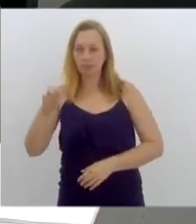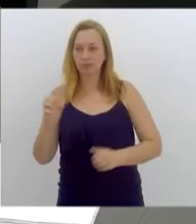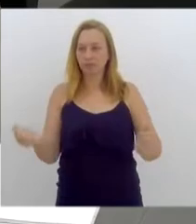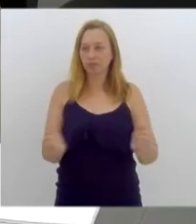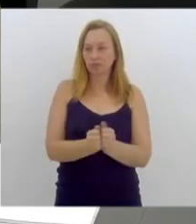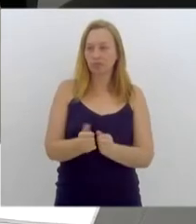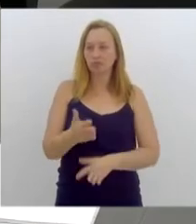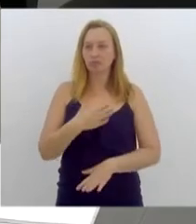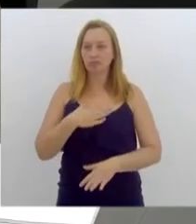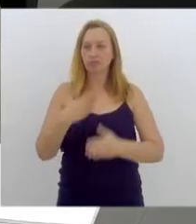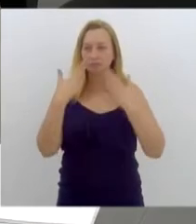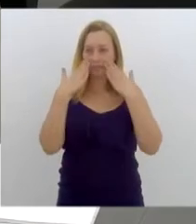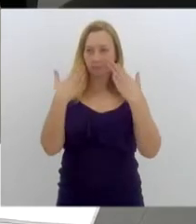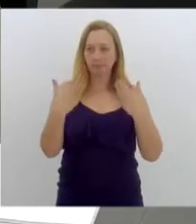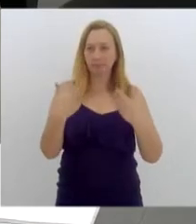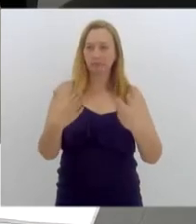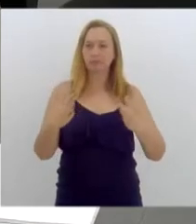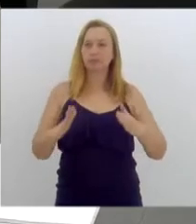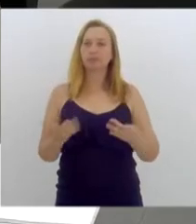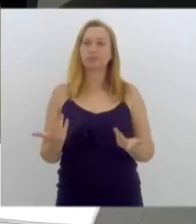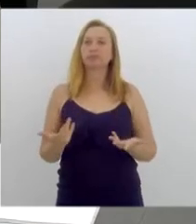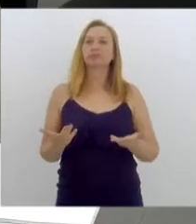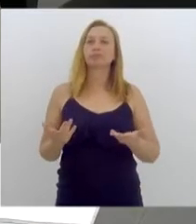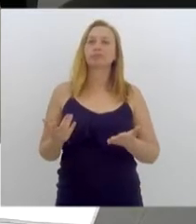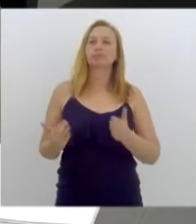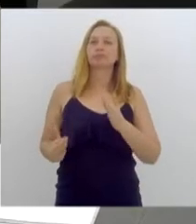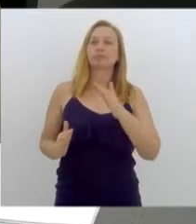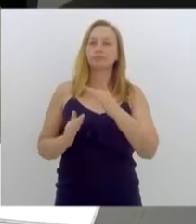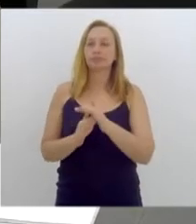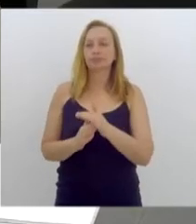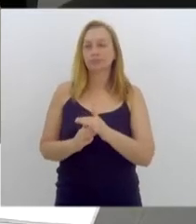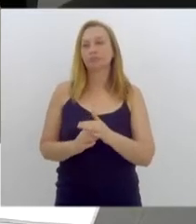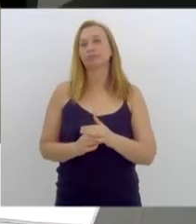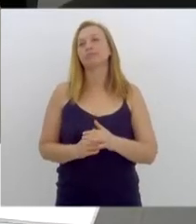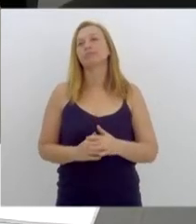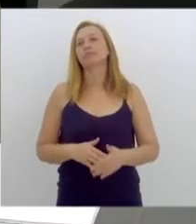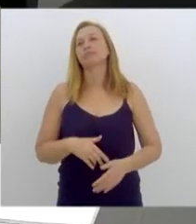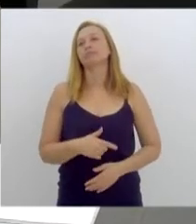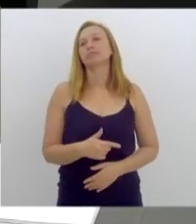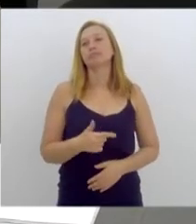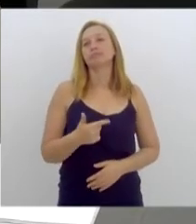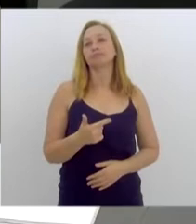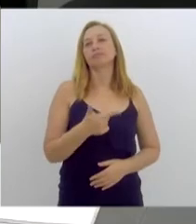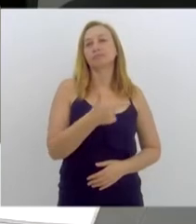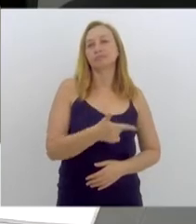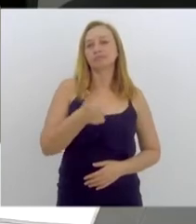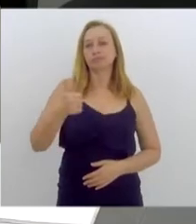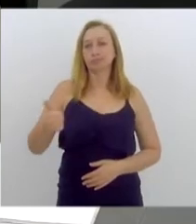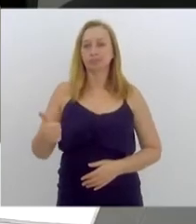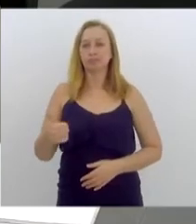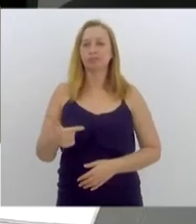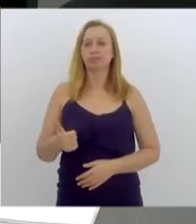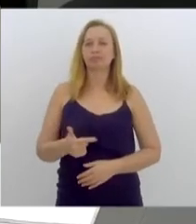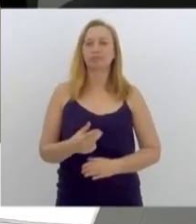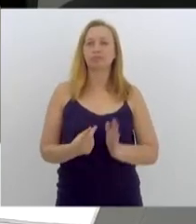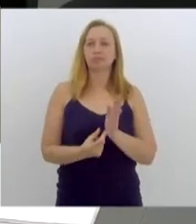apresentar as metas referência ao segundo quadro e mestre resultados referente ao segundo quadro mestre de 2022